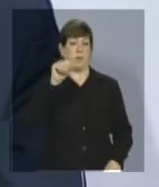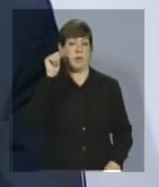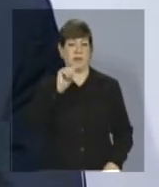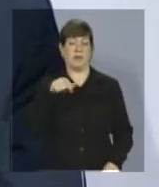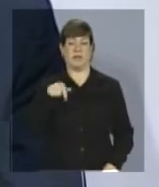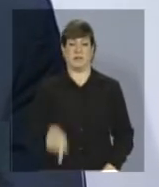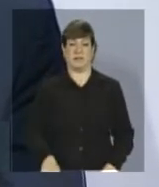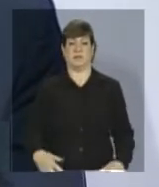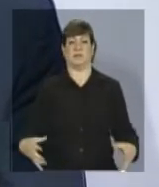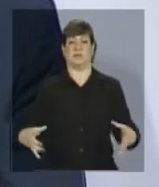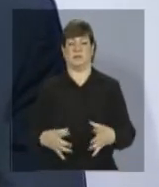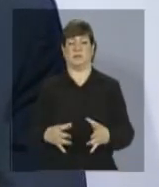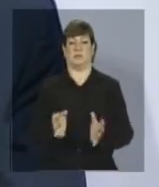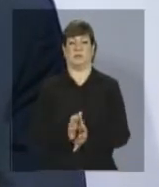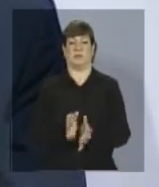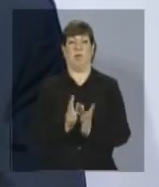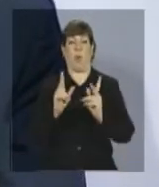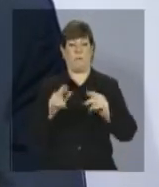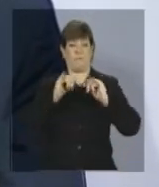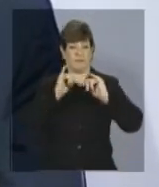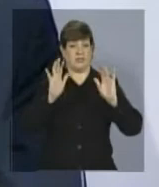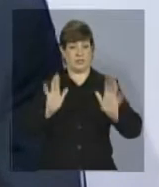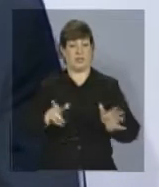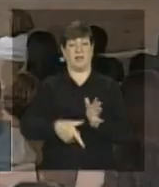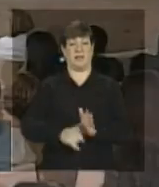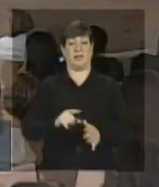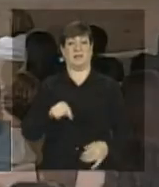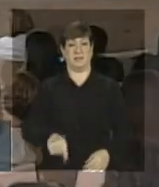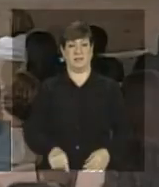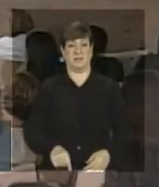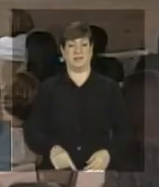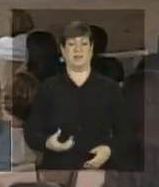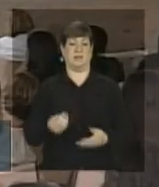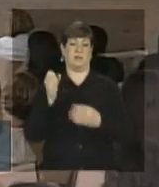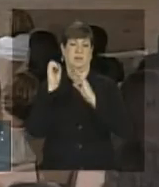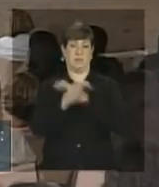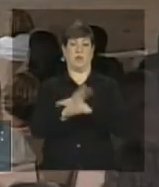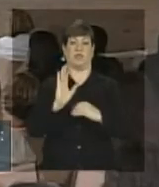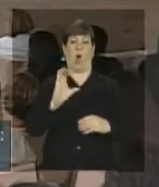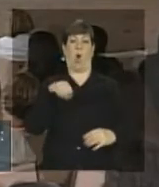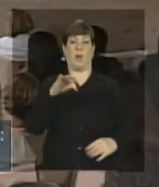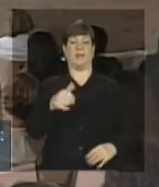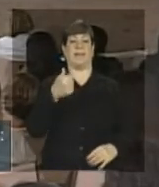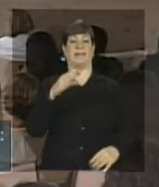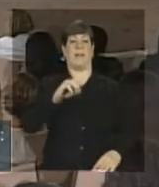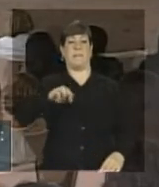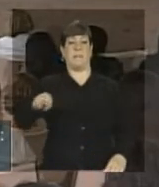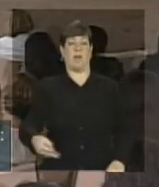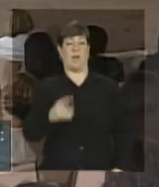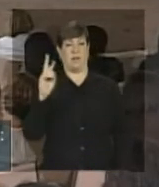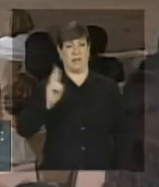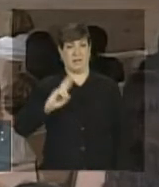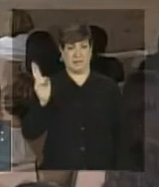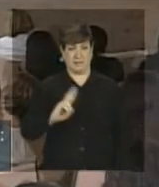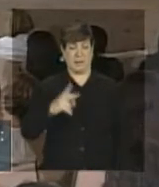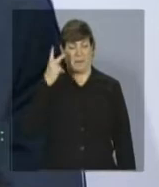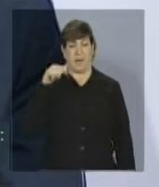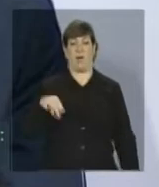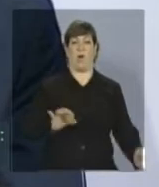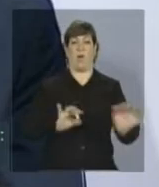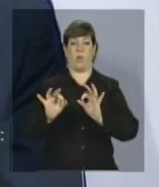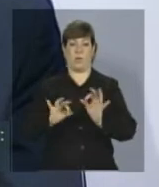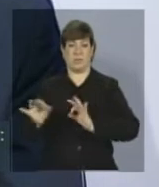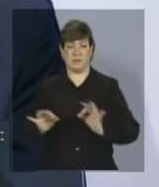Esse instrumento, e como foi dito aqui, destinando já na conta 10 milhões de reais para